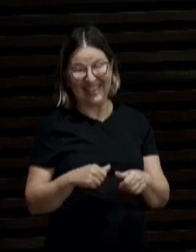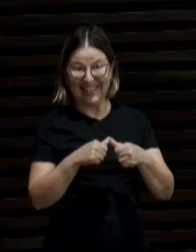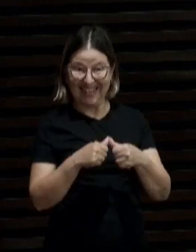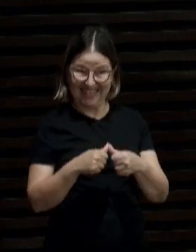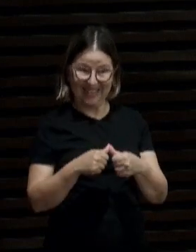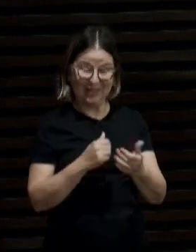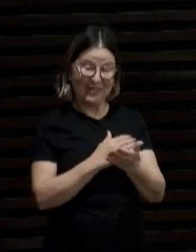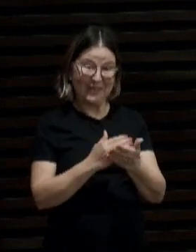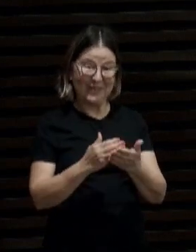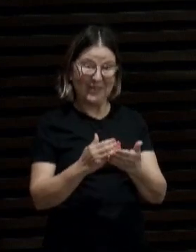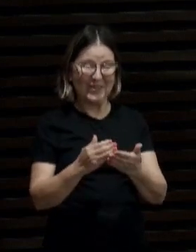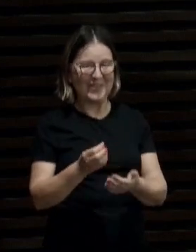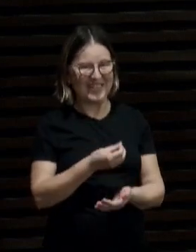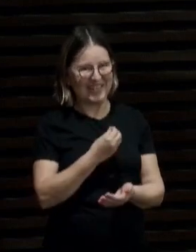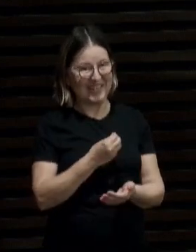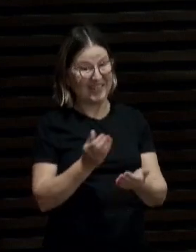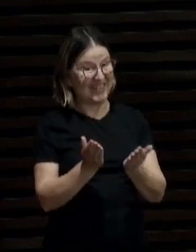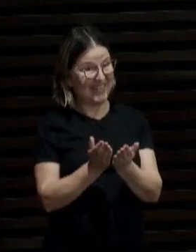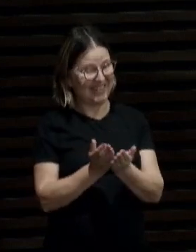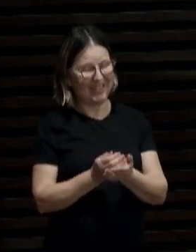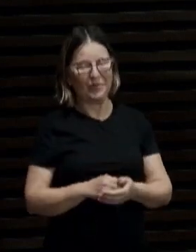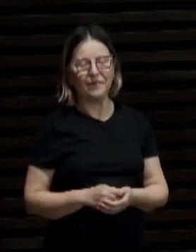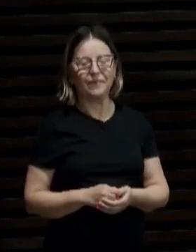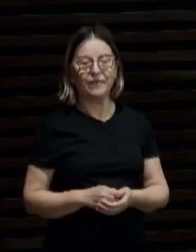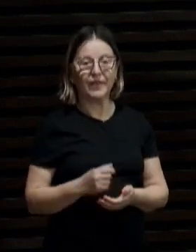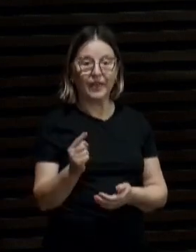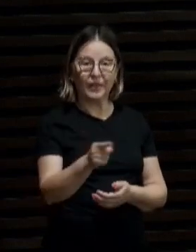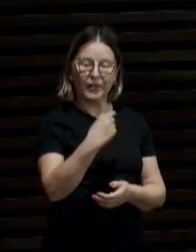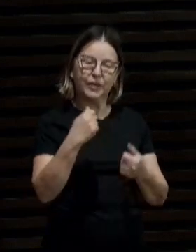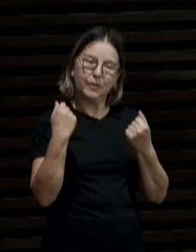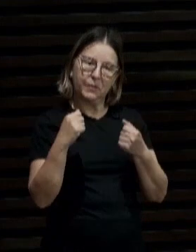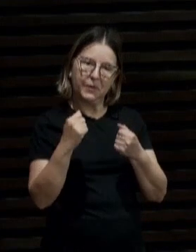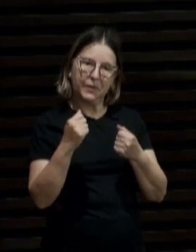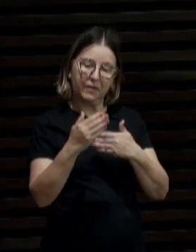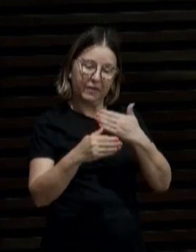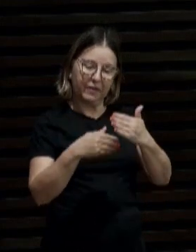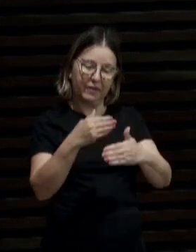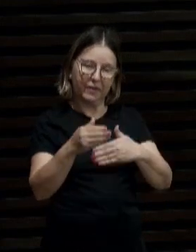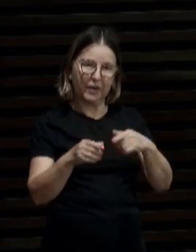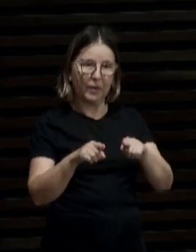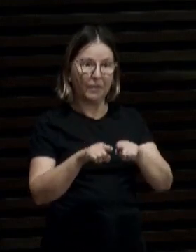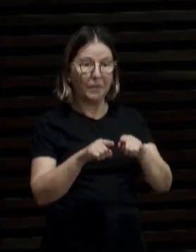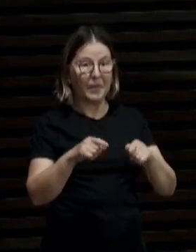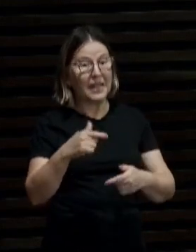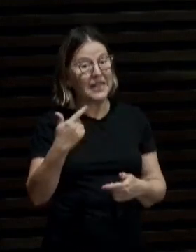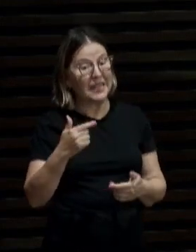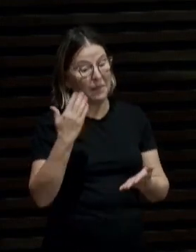Nós devemos sim ir amadurecendo, nos desenvolvendo na vida cristã, mas sem perder o